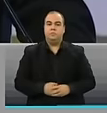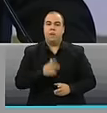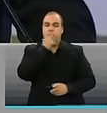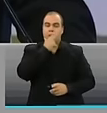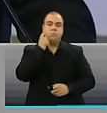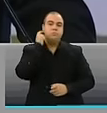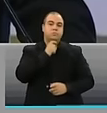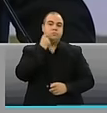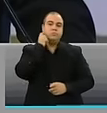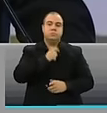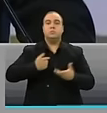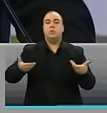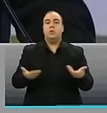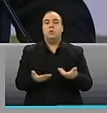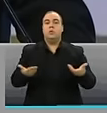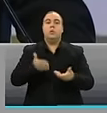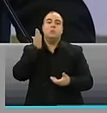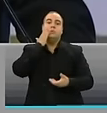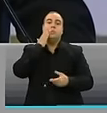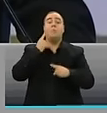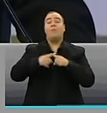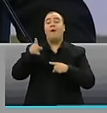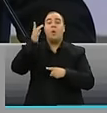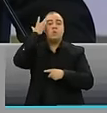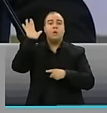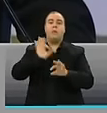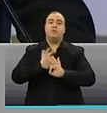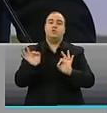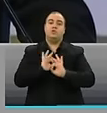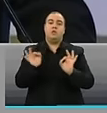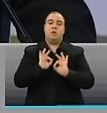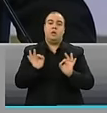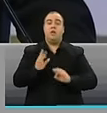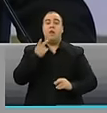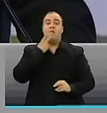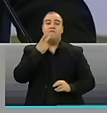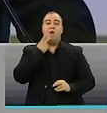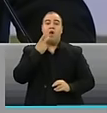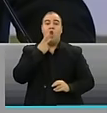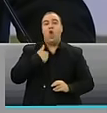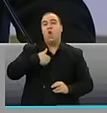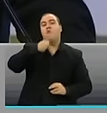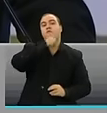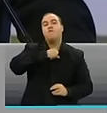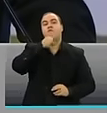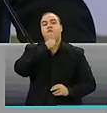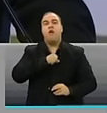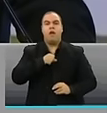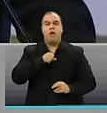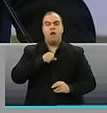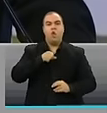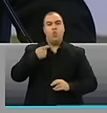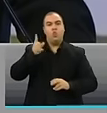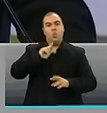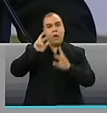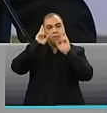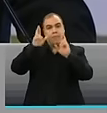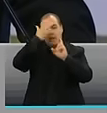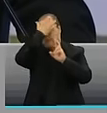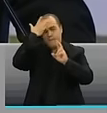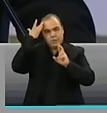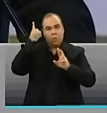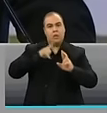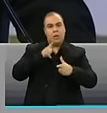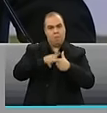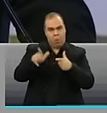Nunes agora fica sabendo que ele não sabe de nada. Nada chamou de gagá, desrespeitando pessoas que têm problemas físicos.